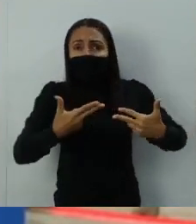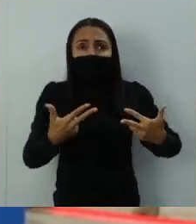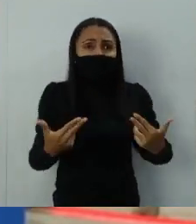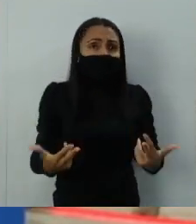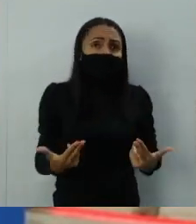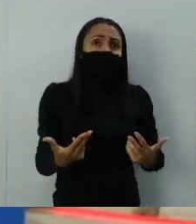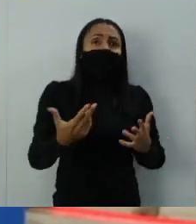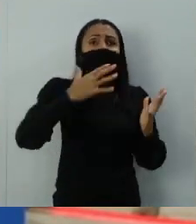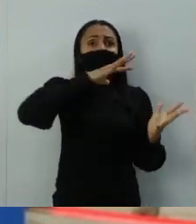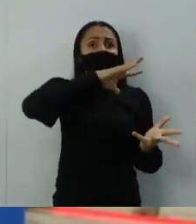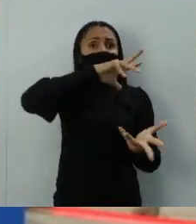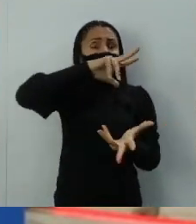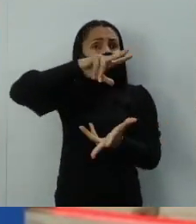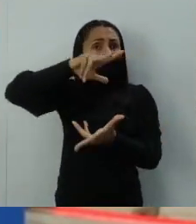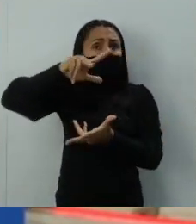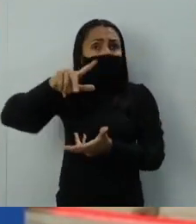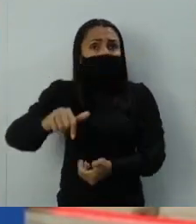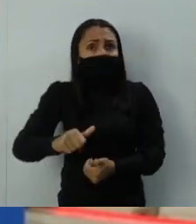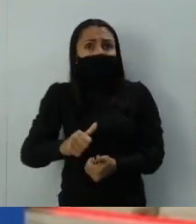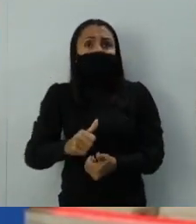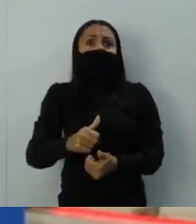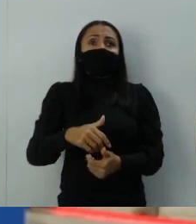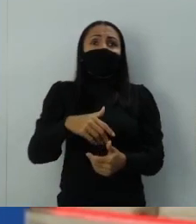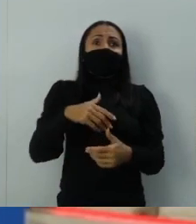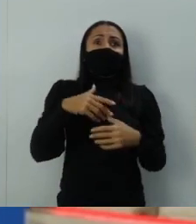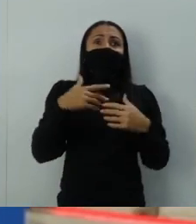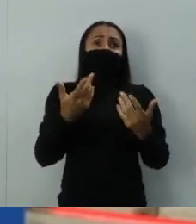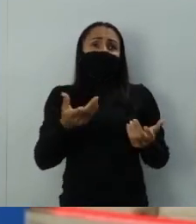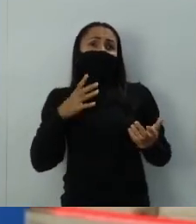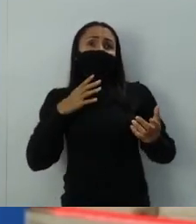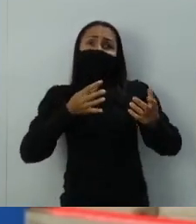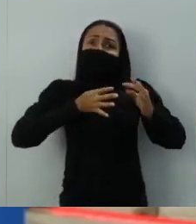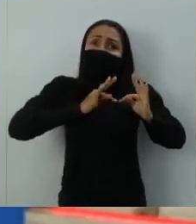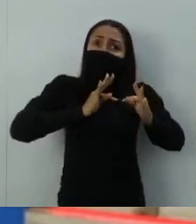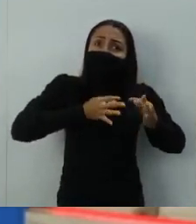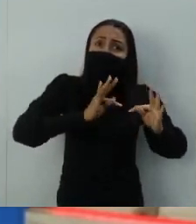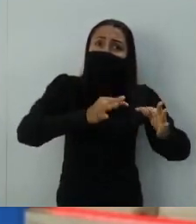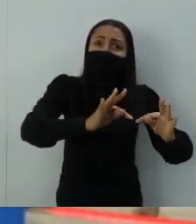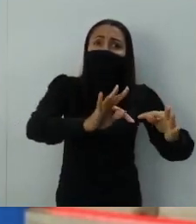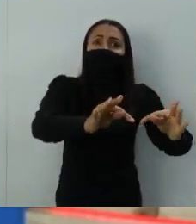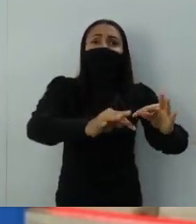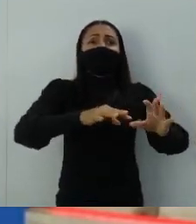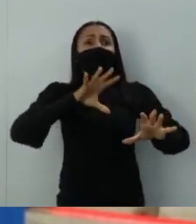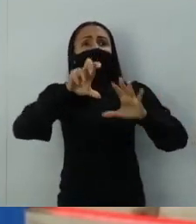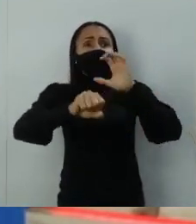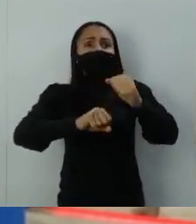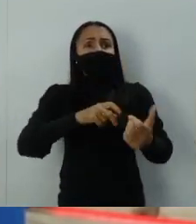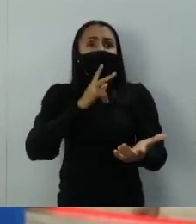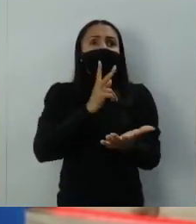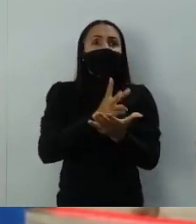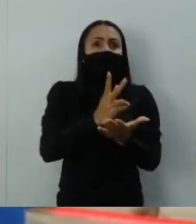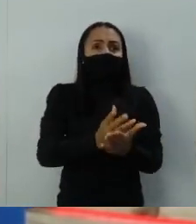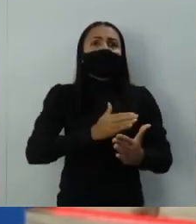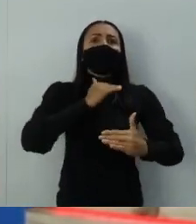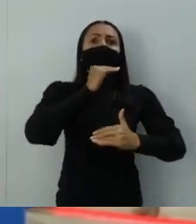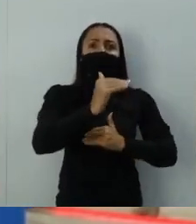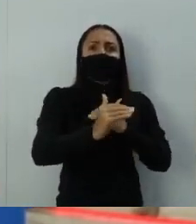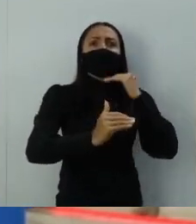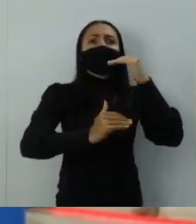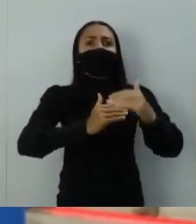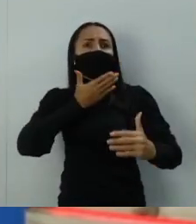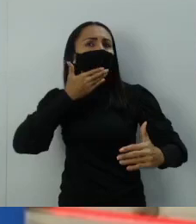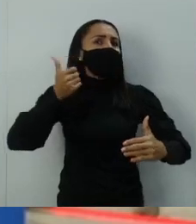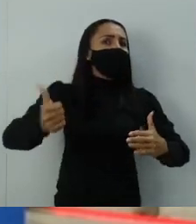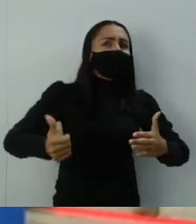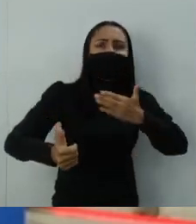cria equipamentos, cria uma tecnologia que faz com que a gente busque sempre um algo a mais, sempre algo que a gente não